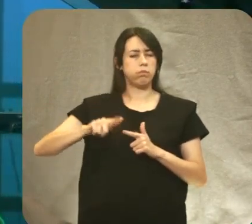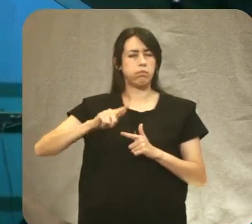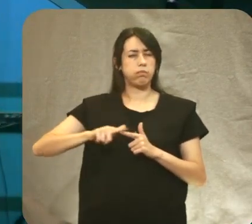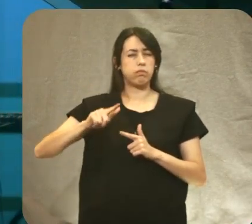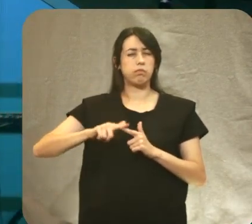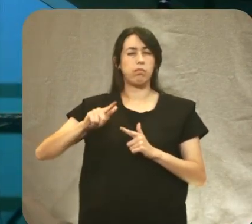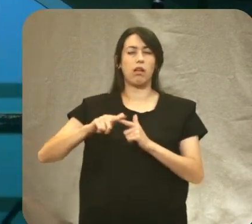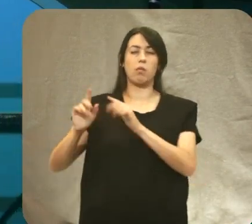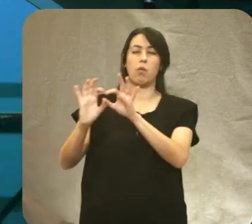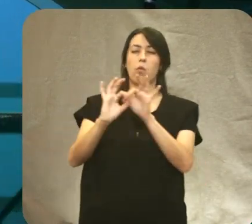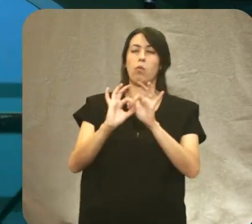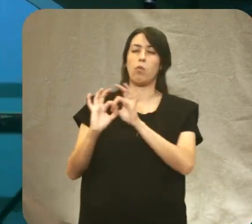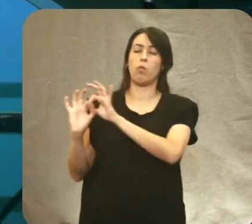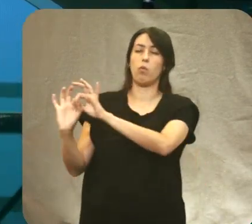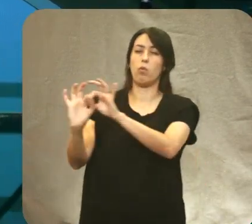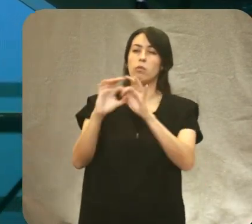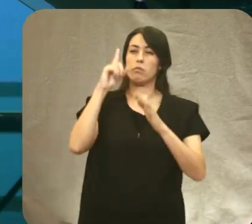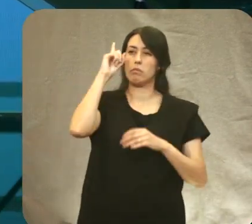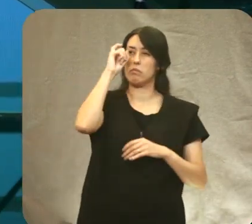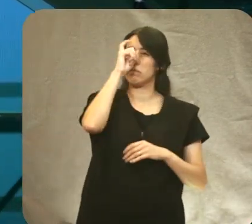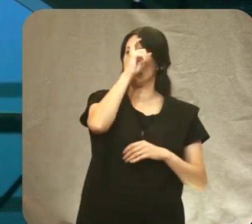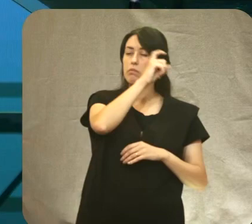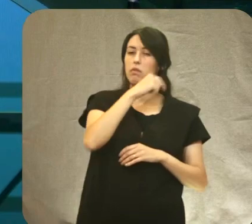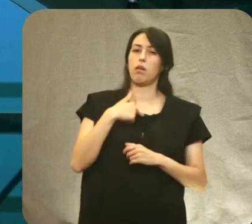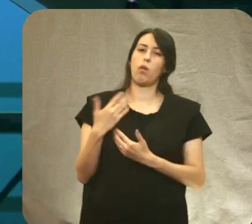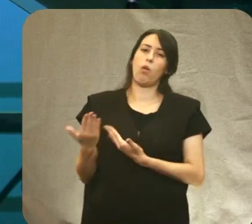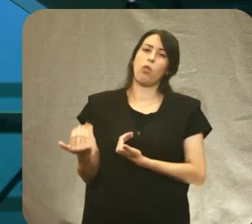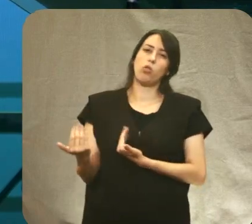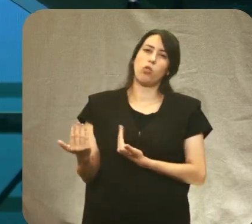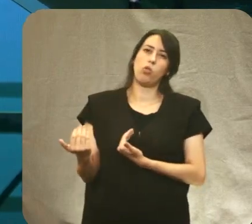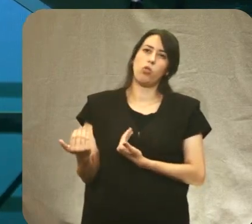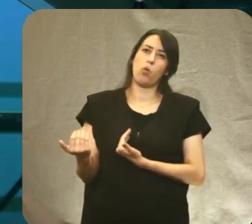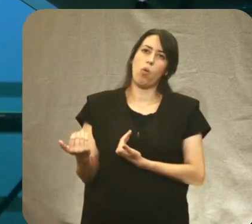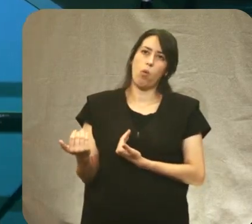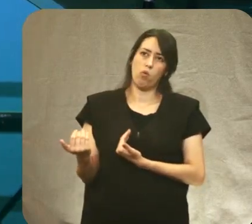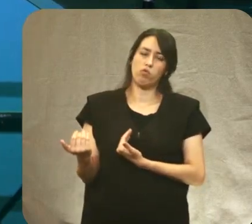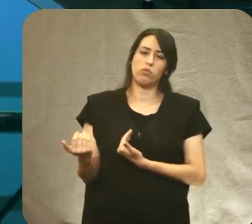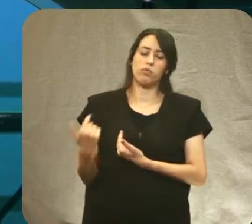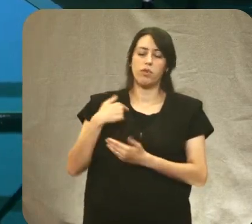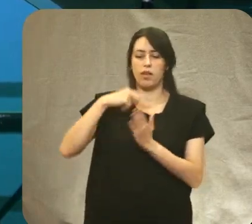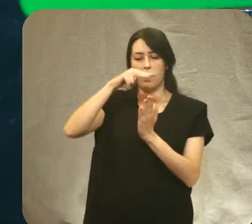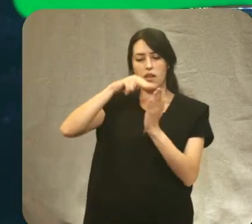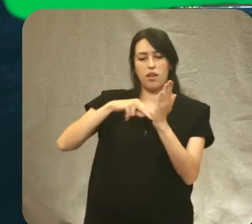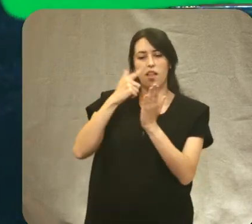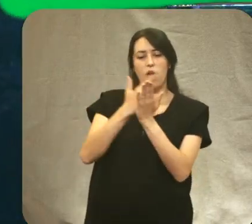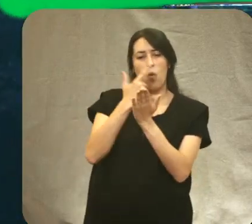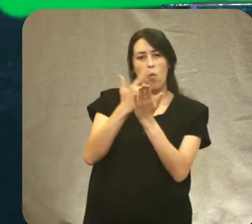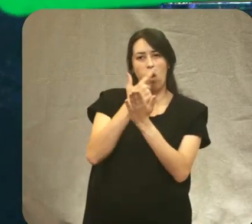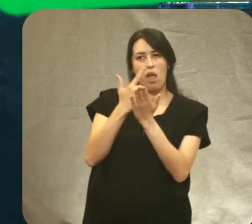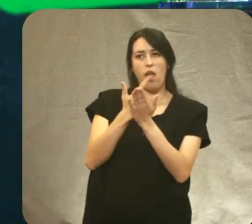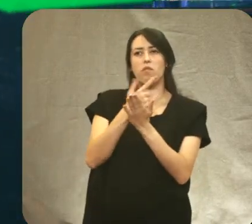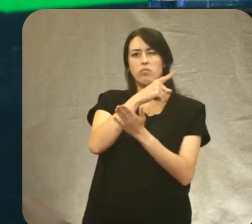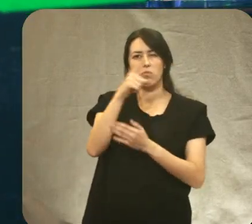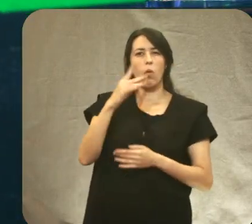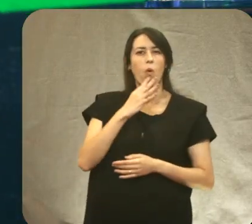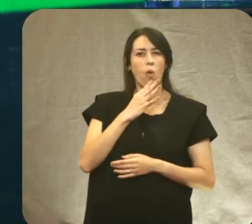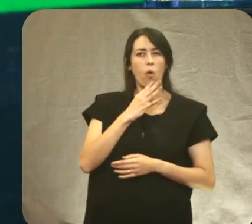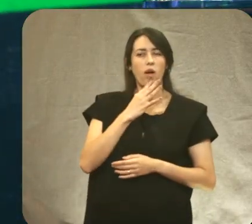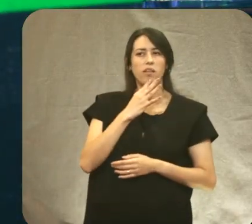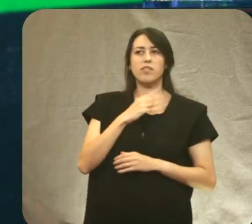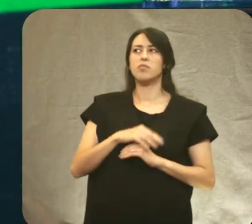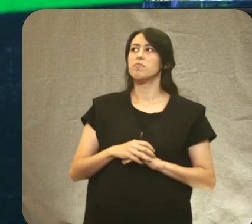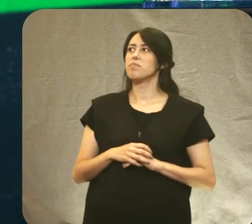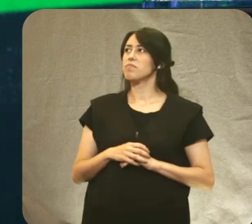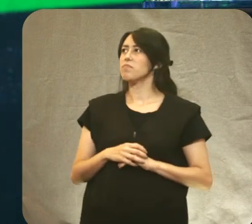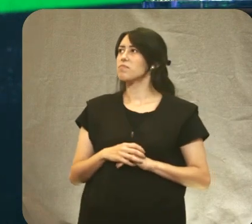unidade. Eu era muito novinho, pastor novo, e eu li um livro chamado Monge Executivo. Quem já leu esse livro? Vale a pena.